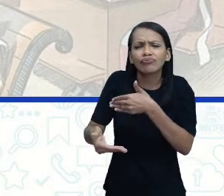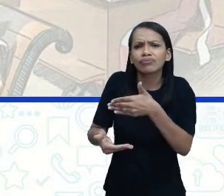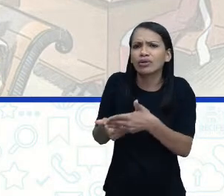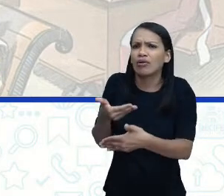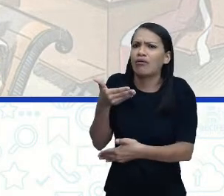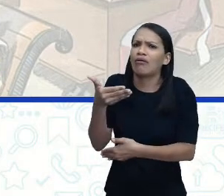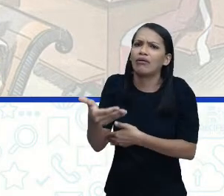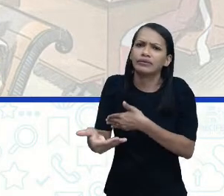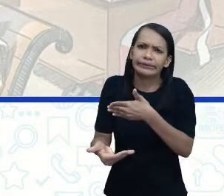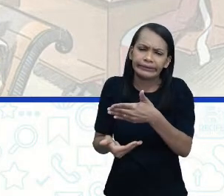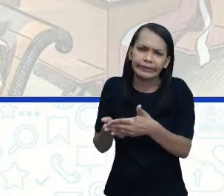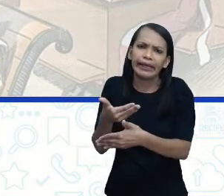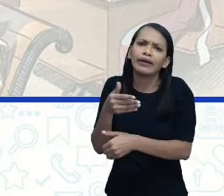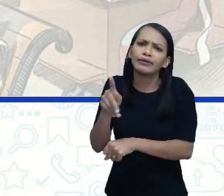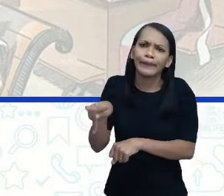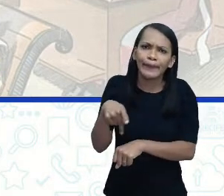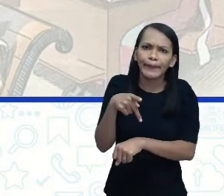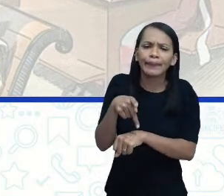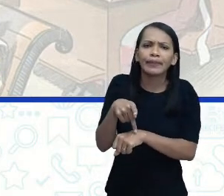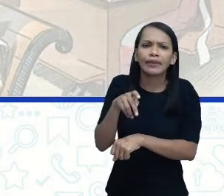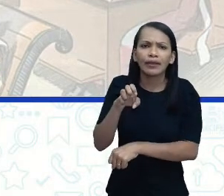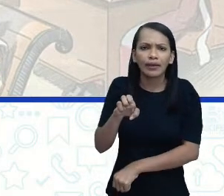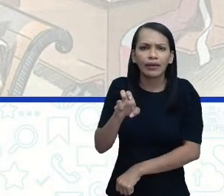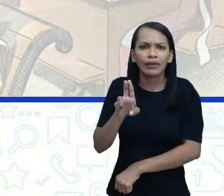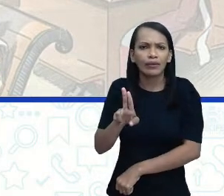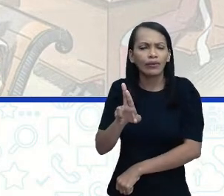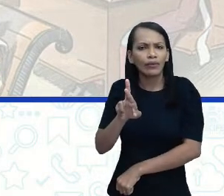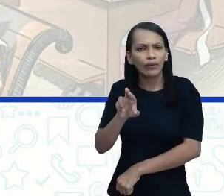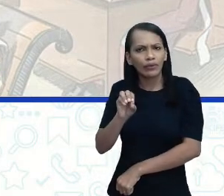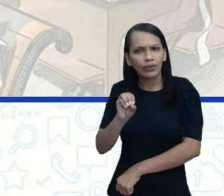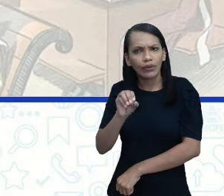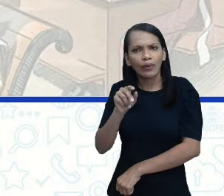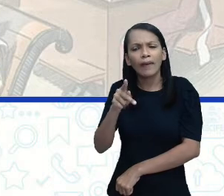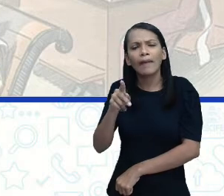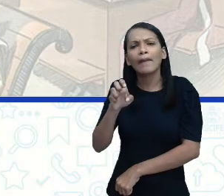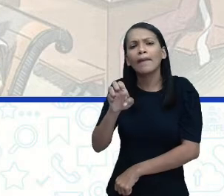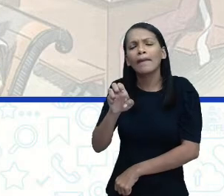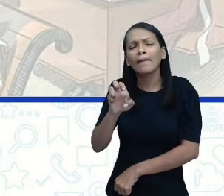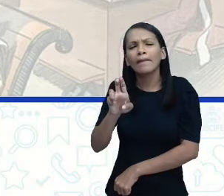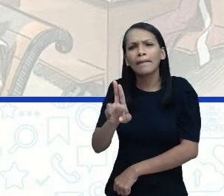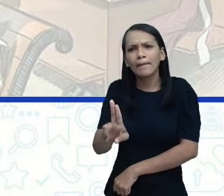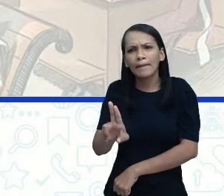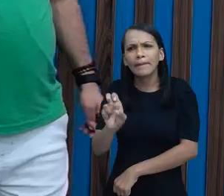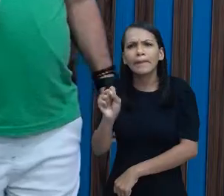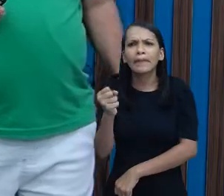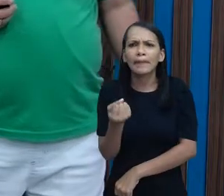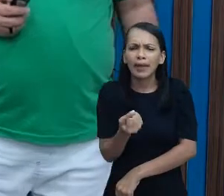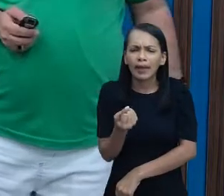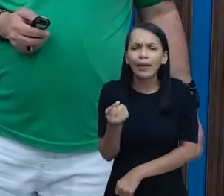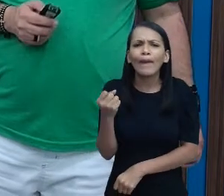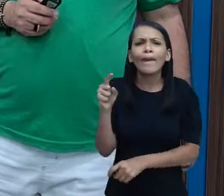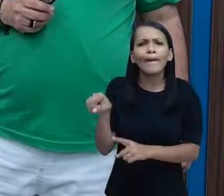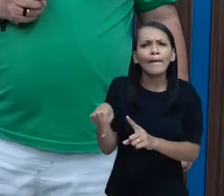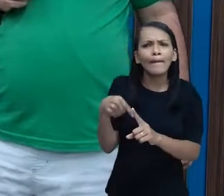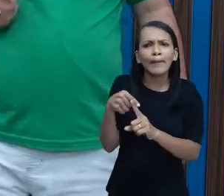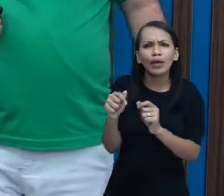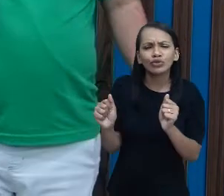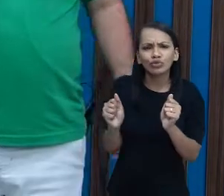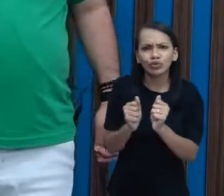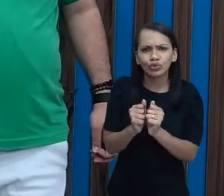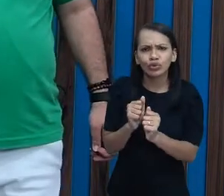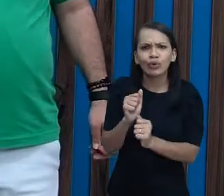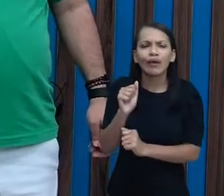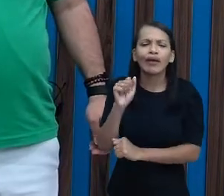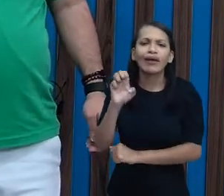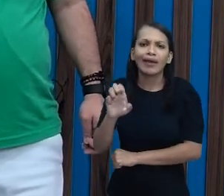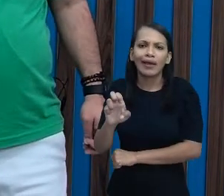dos Estados Unidos, apresentando algumas particularidades. Que particularidades, professor? Aí é outra pergunta do fofozinho,